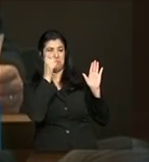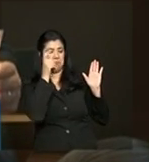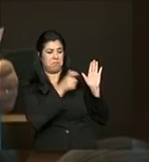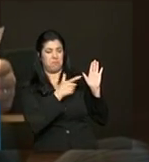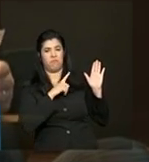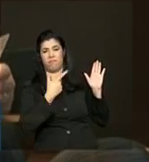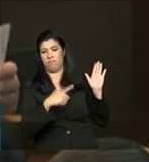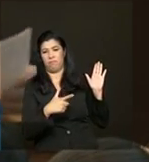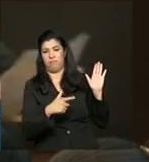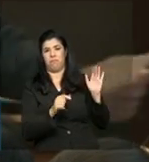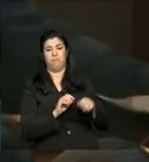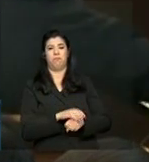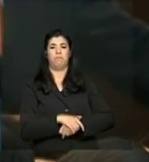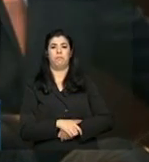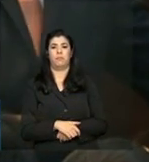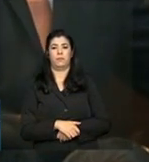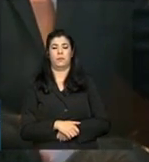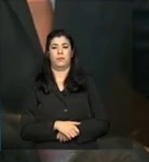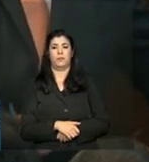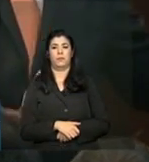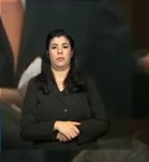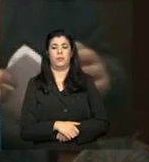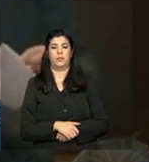financeira para o referido lote.